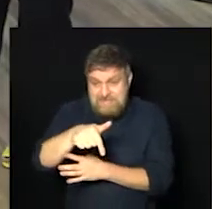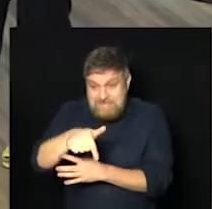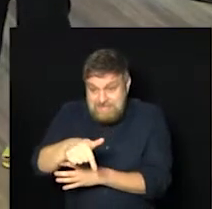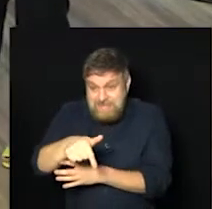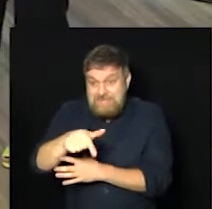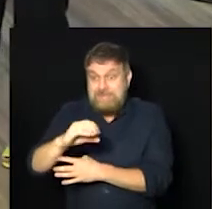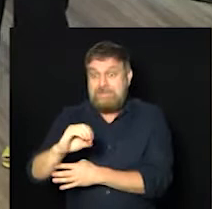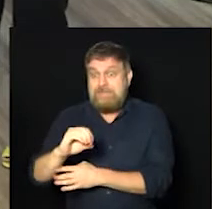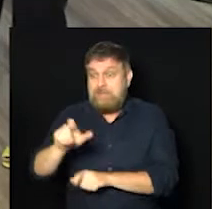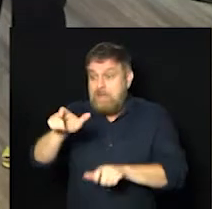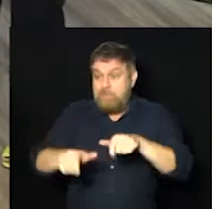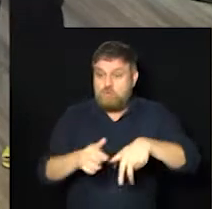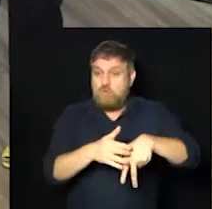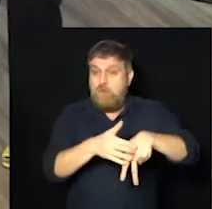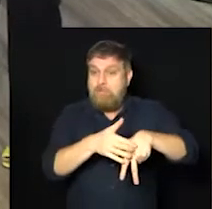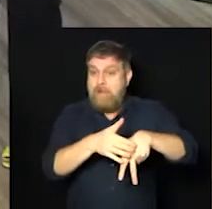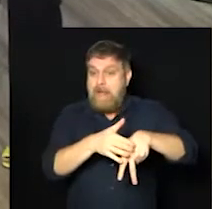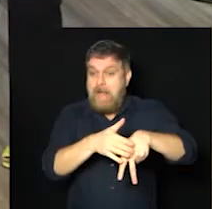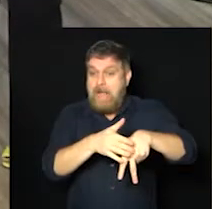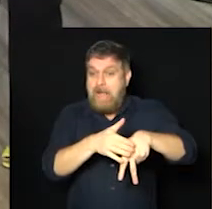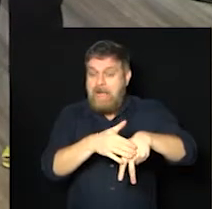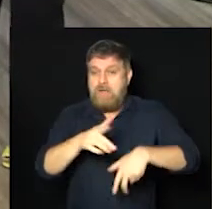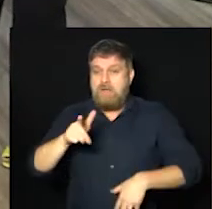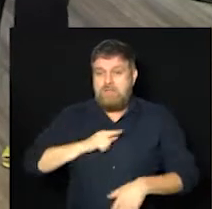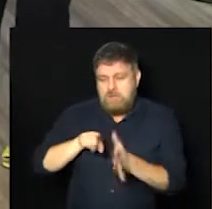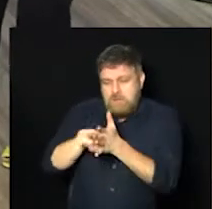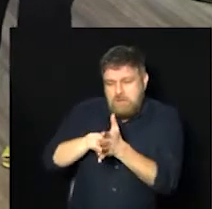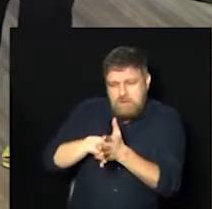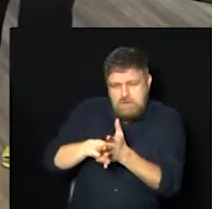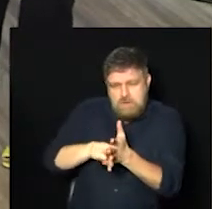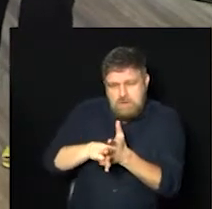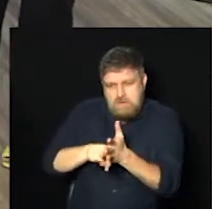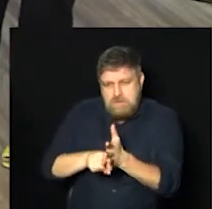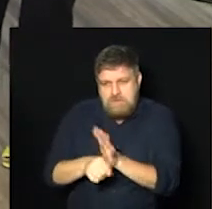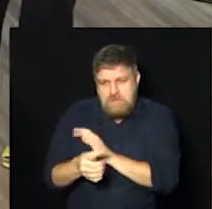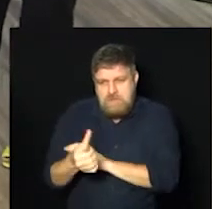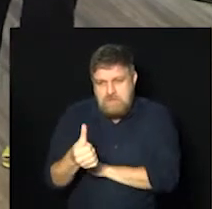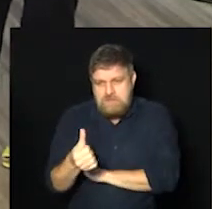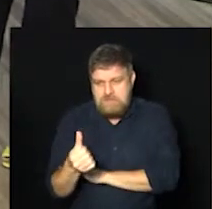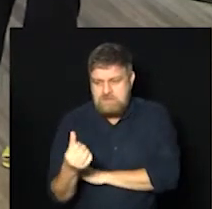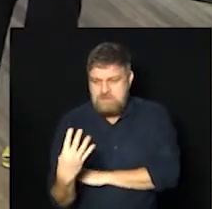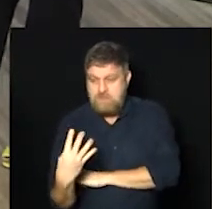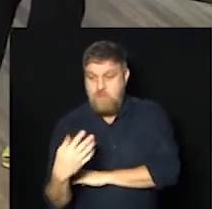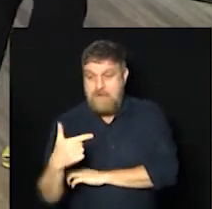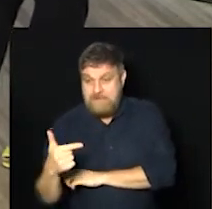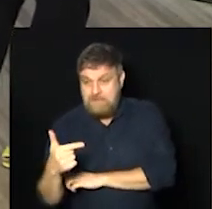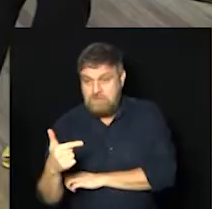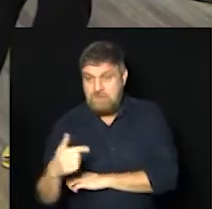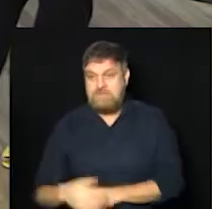24.770 casos. E nós temos aí investigação 642,